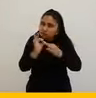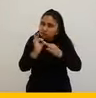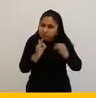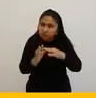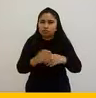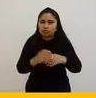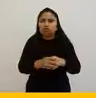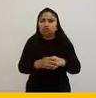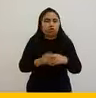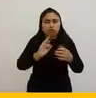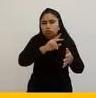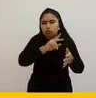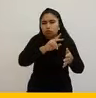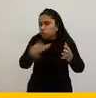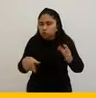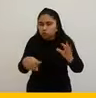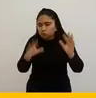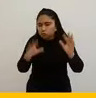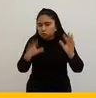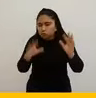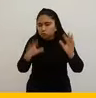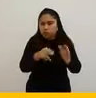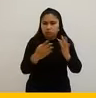missas, cultos, sessões,